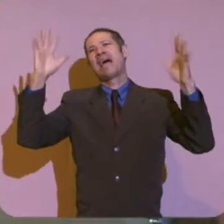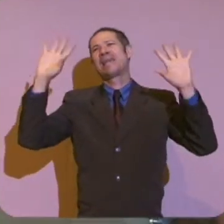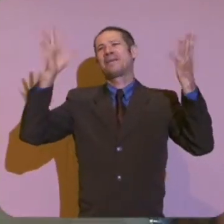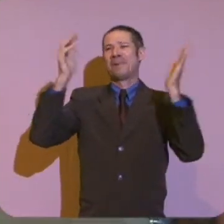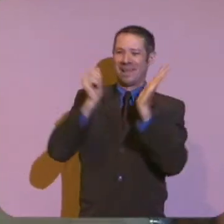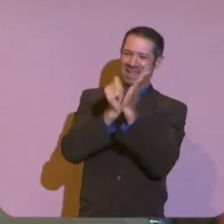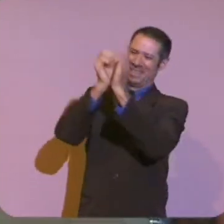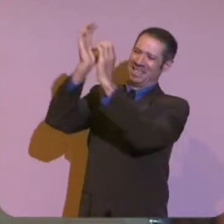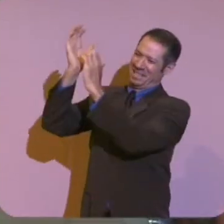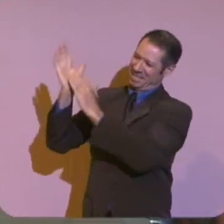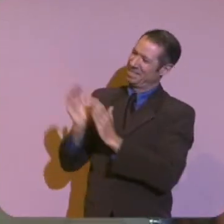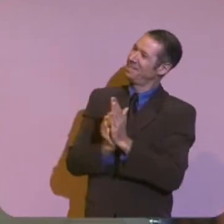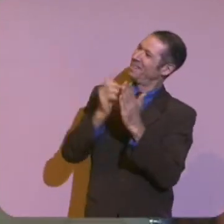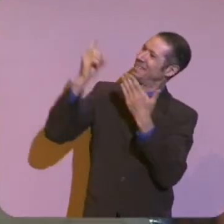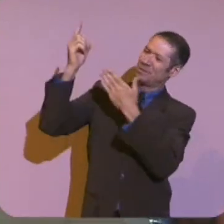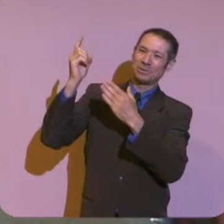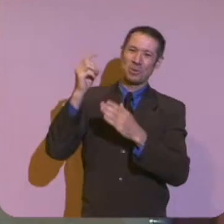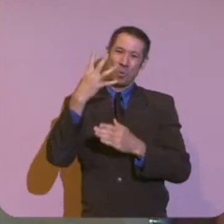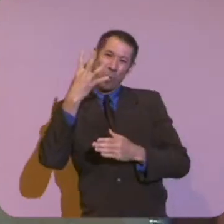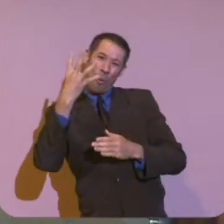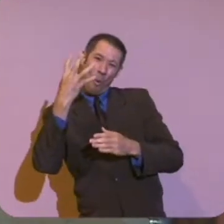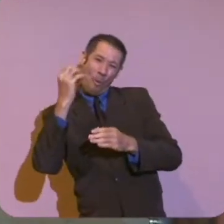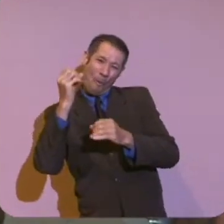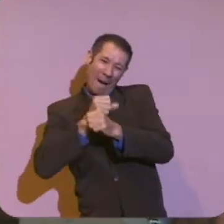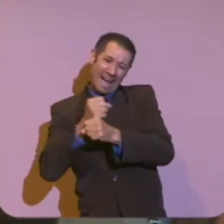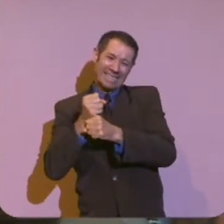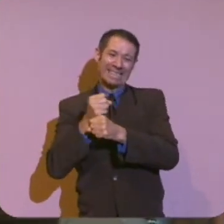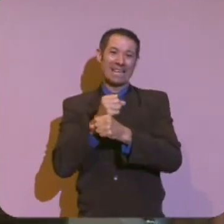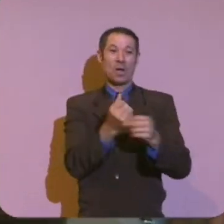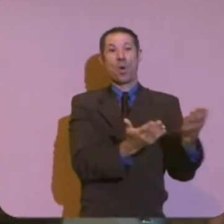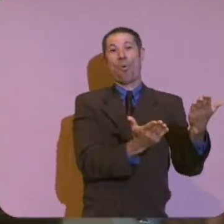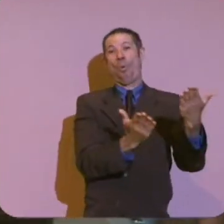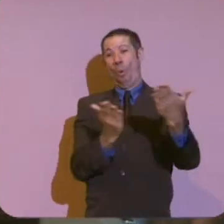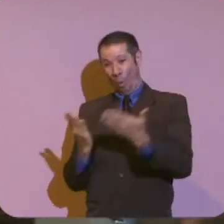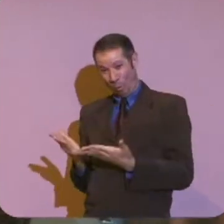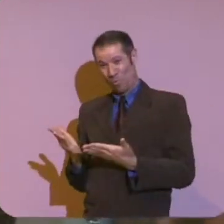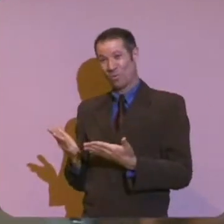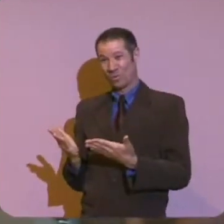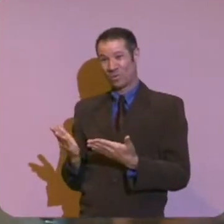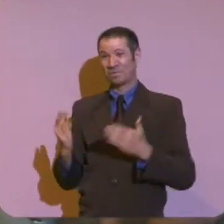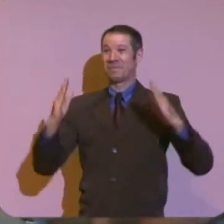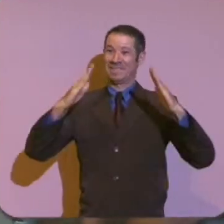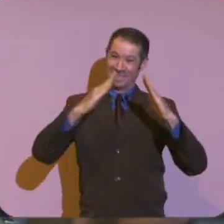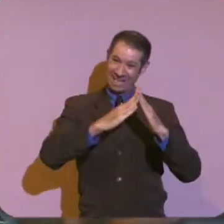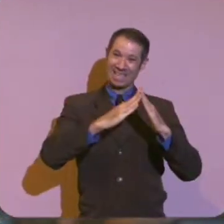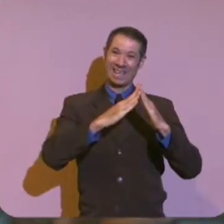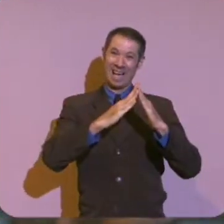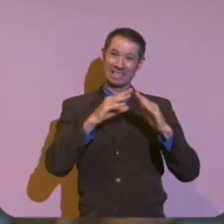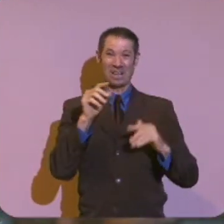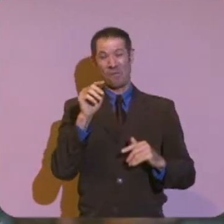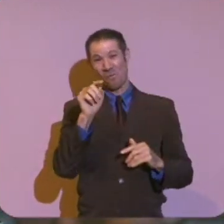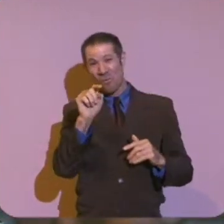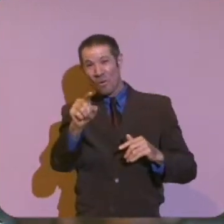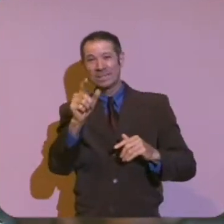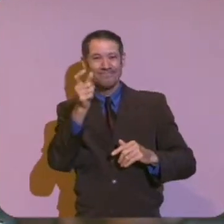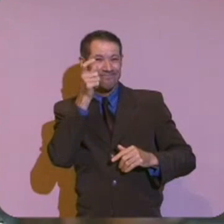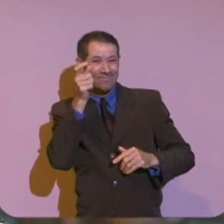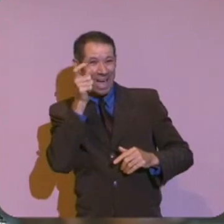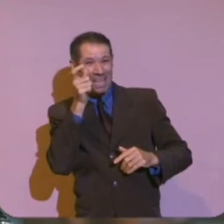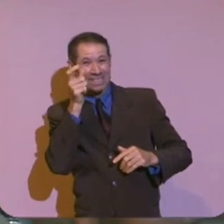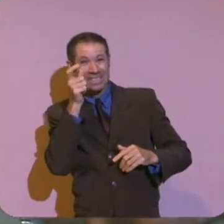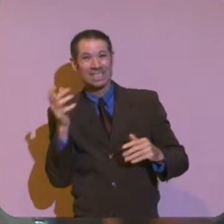louvar a Deus por esses 40 anos. E eu convido você que está aqui, você que está em casa, você que está